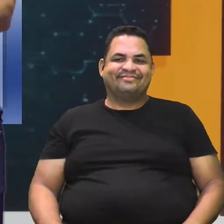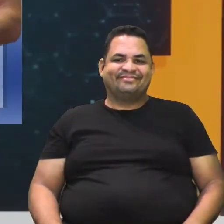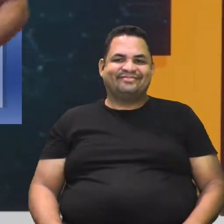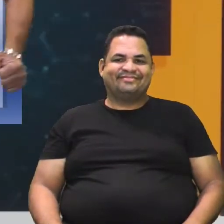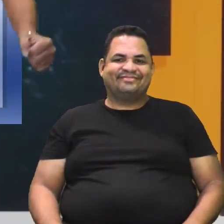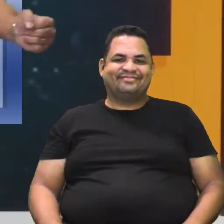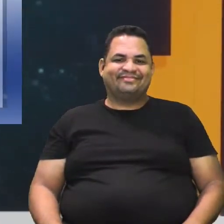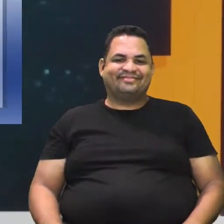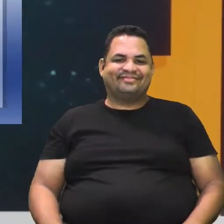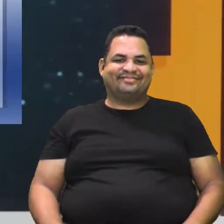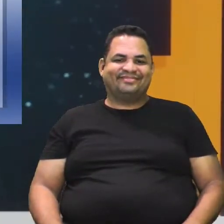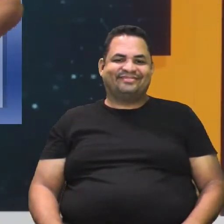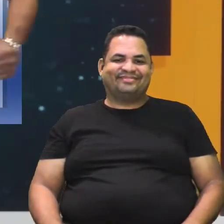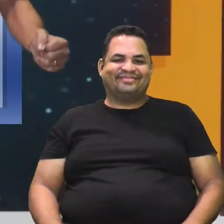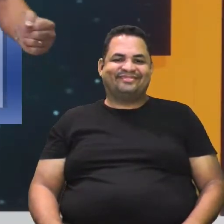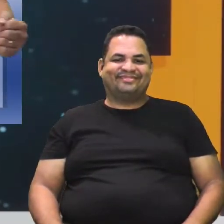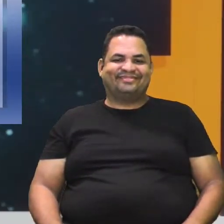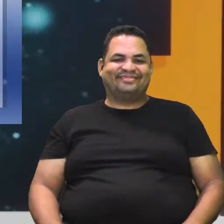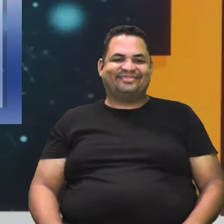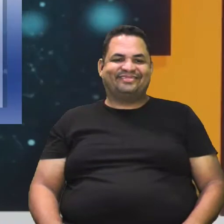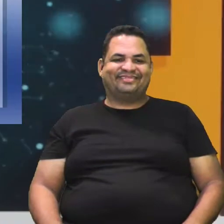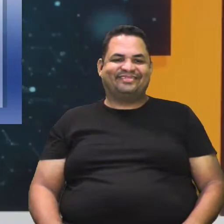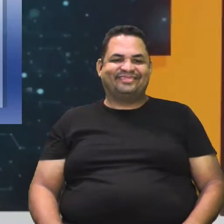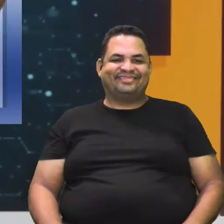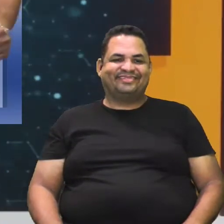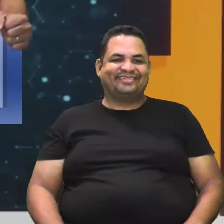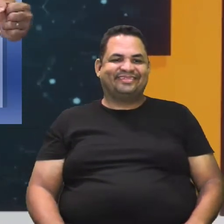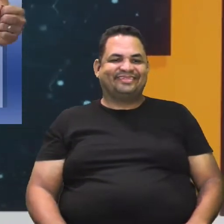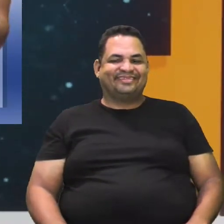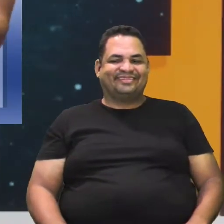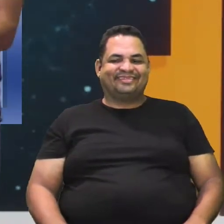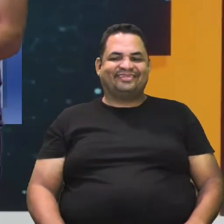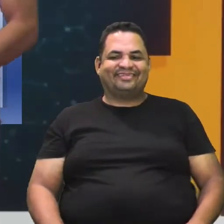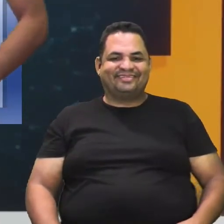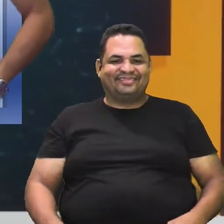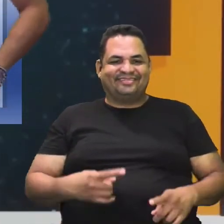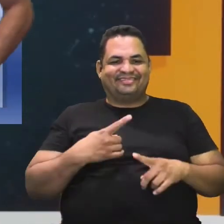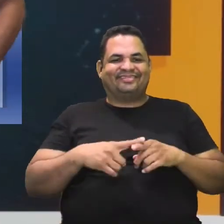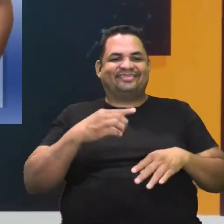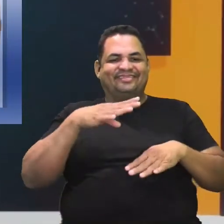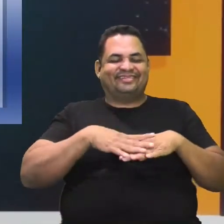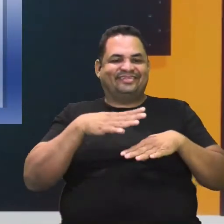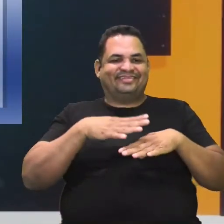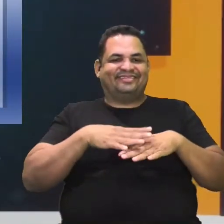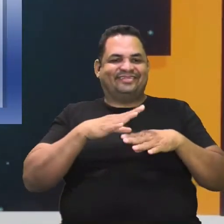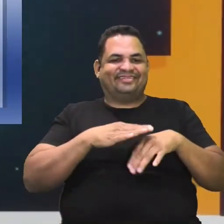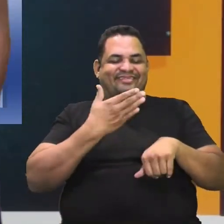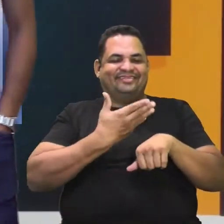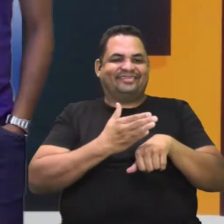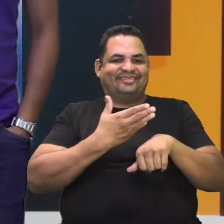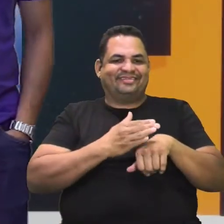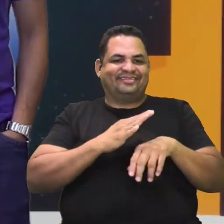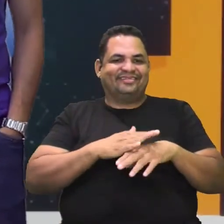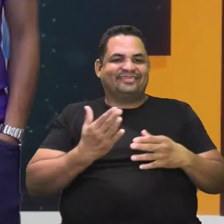Só o Cascão mesmo da alegria. Só o Cascão para dar uma animada na galera, porque matemática